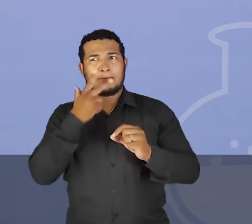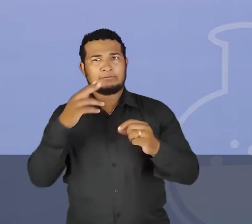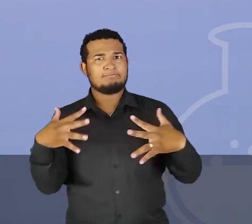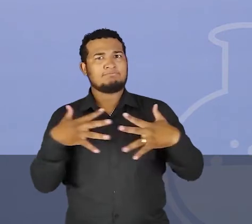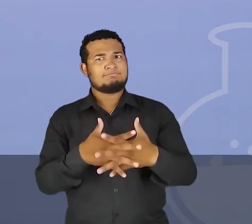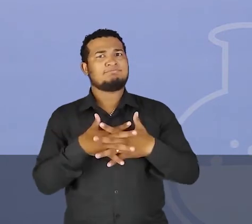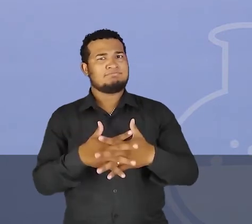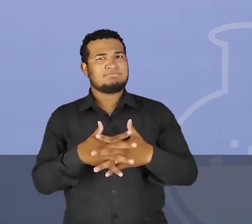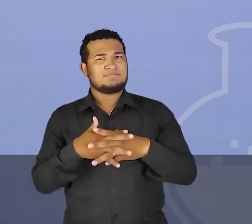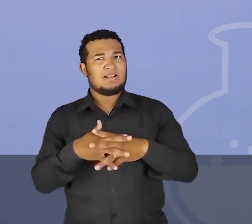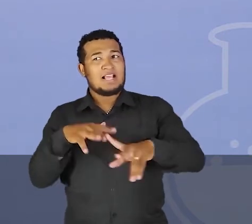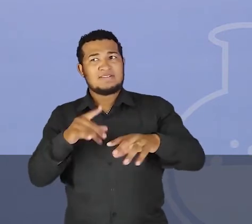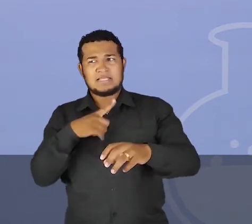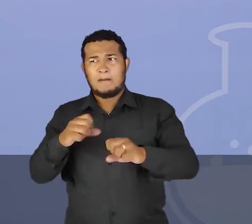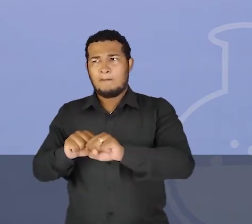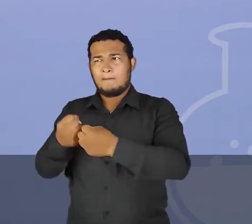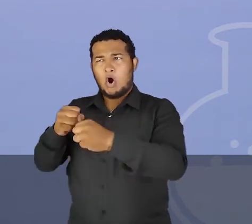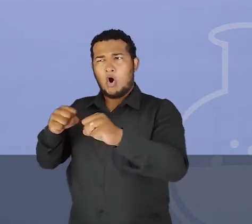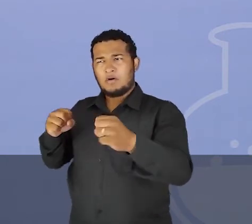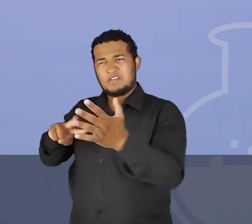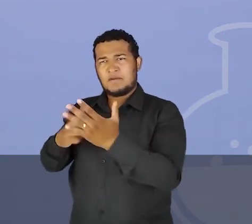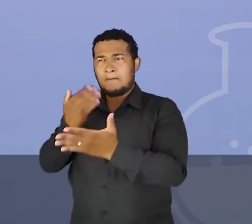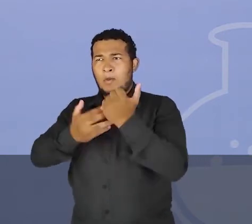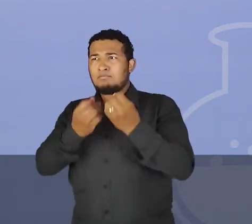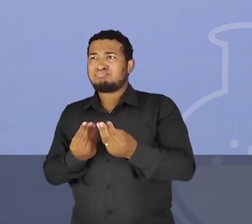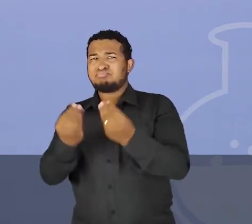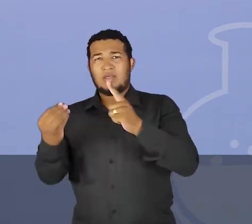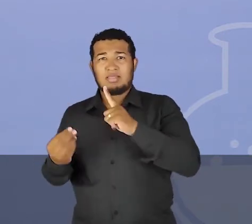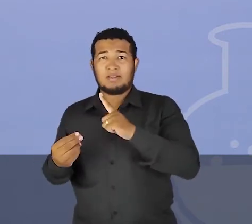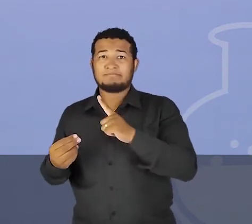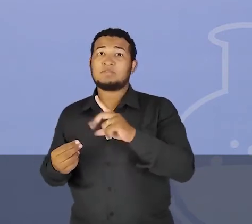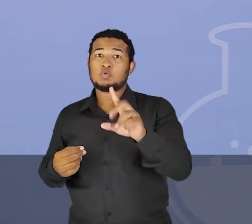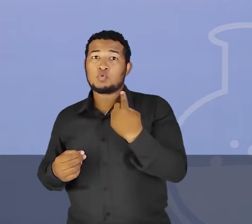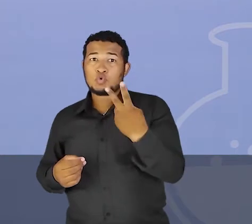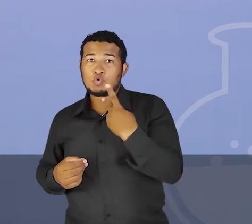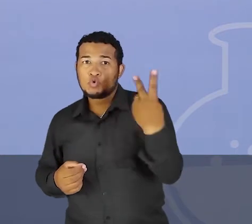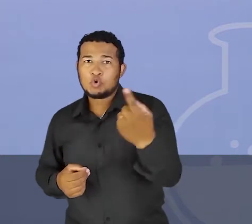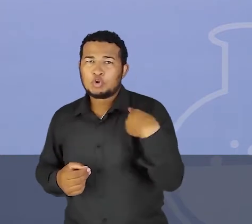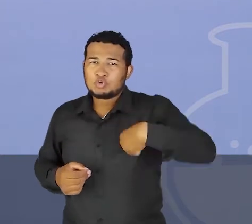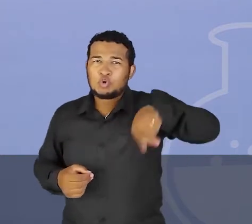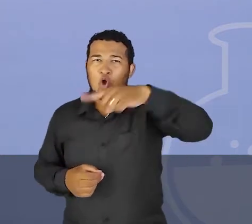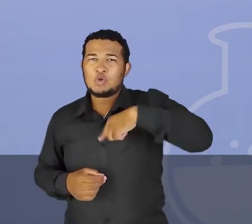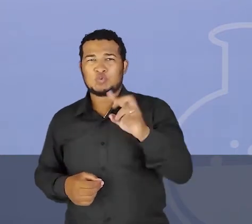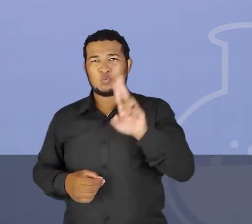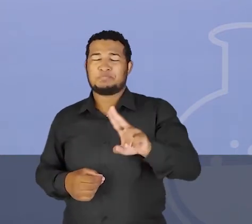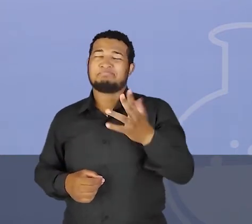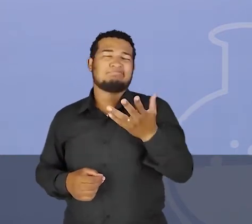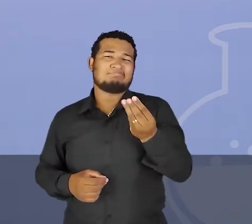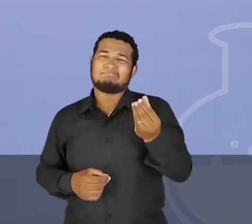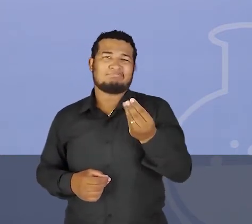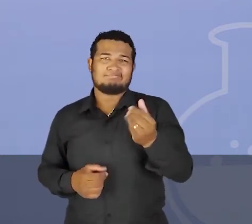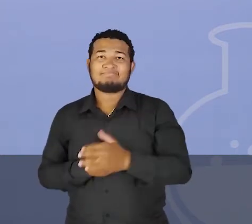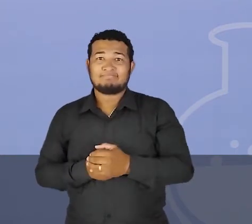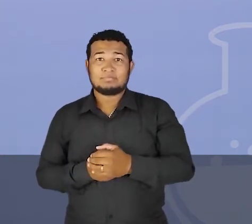controvérsia. Nem sempre é a grande propriedade que produz o alimento que eu e você usamos no nosso dia a dia. Para a gente poder